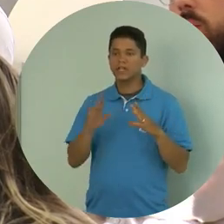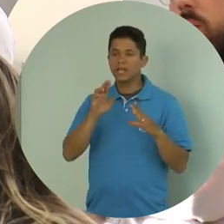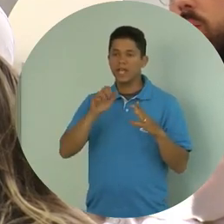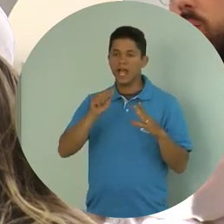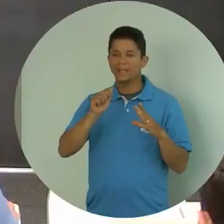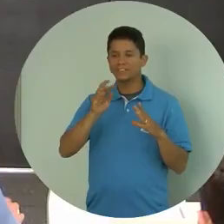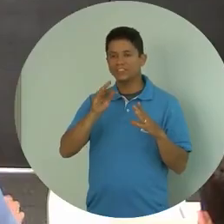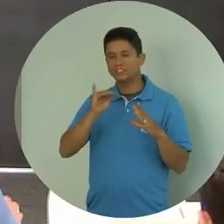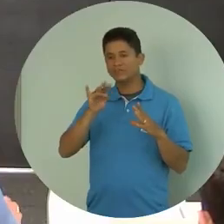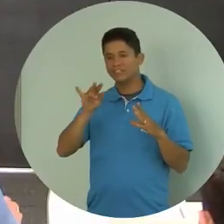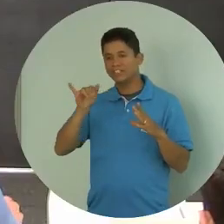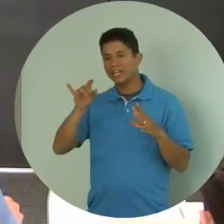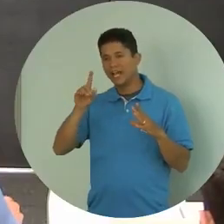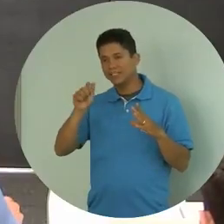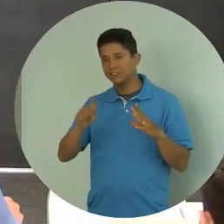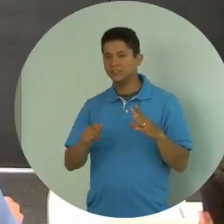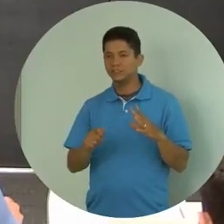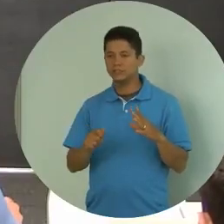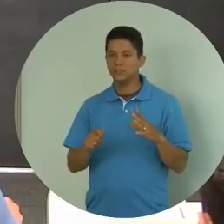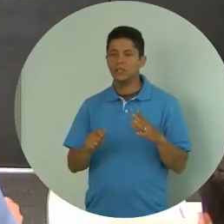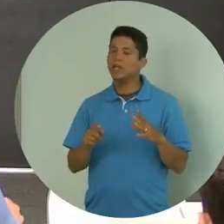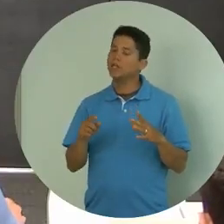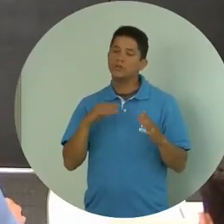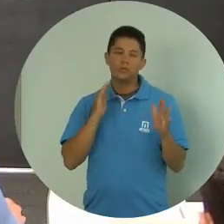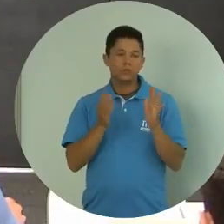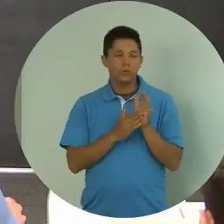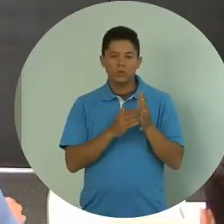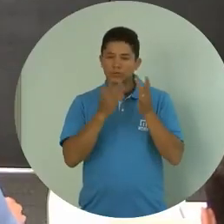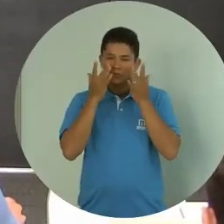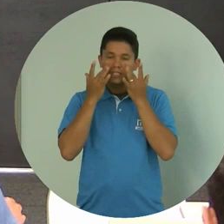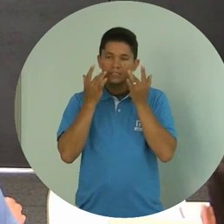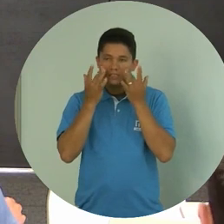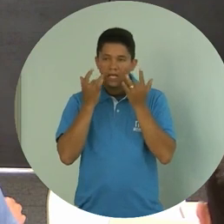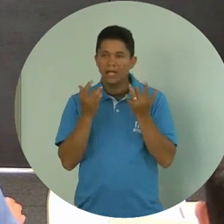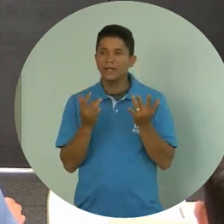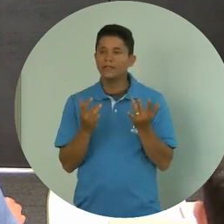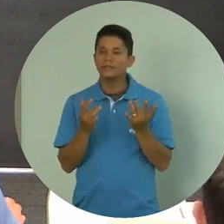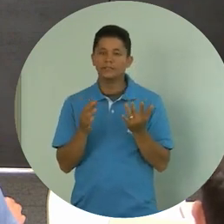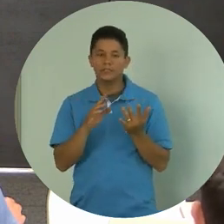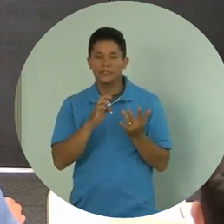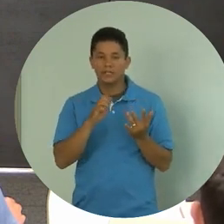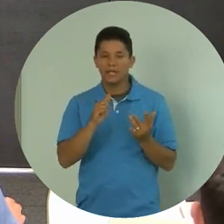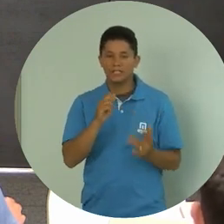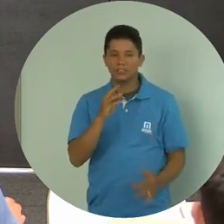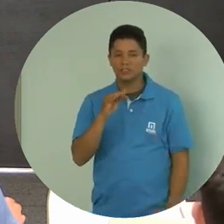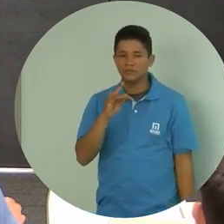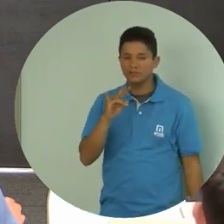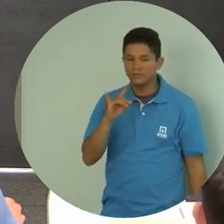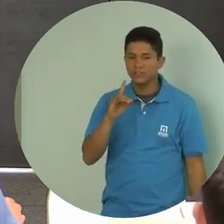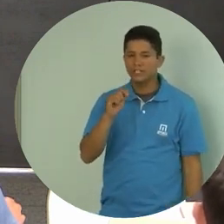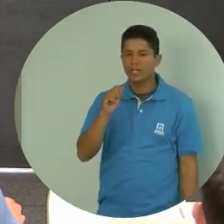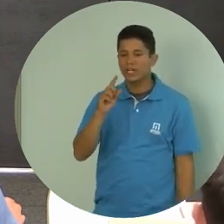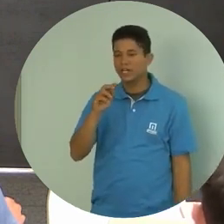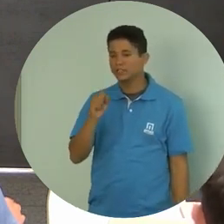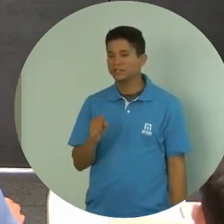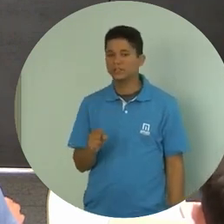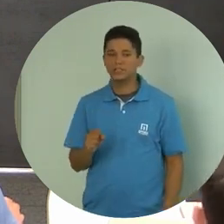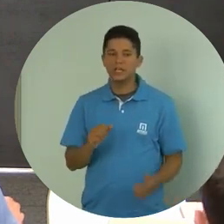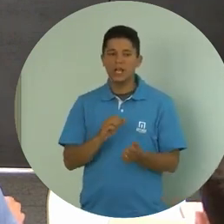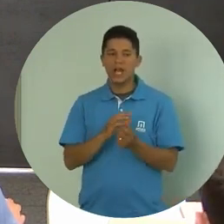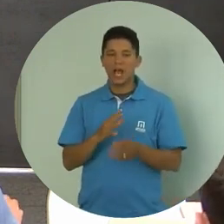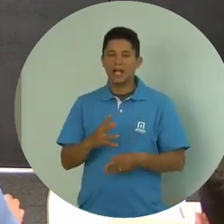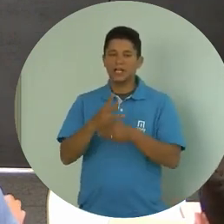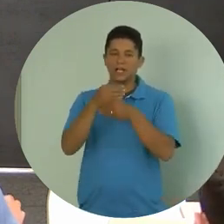agregado? Todos os ensaios, reatividade, caracterização dos agregados,